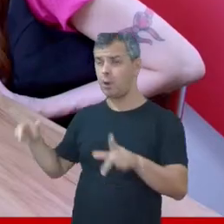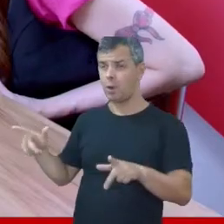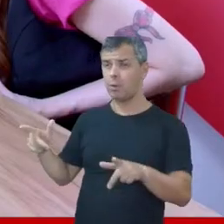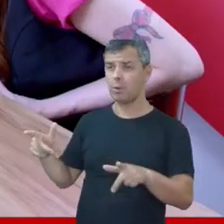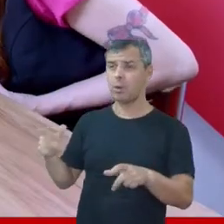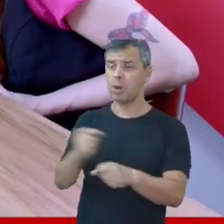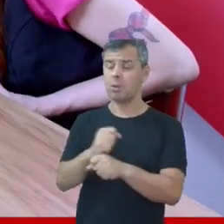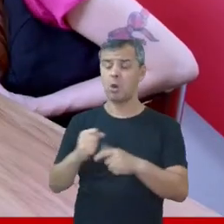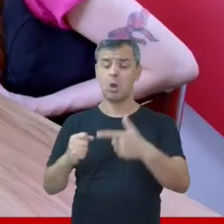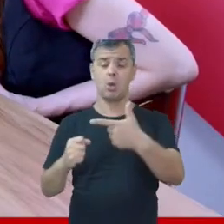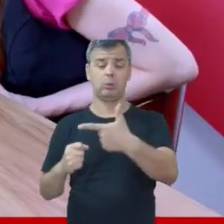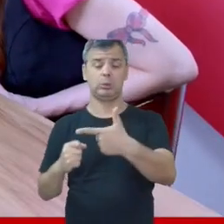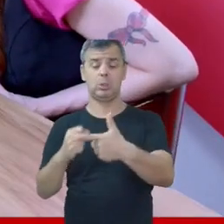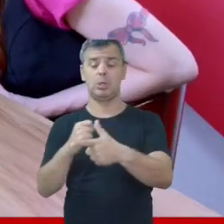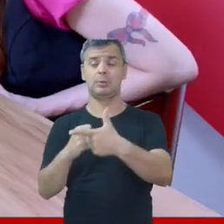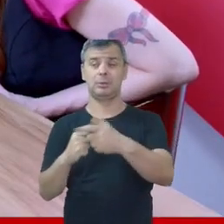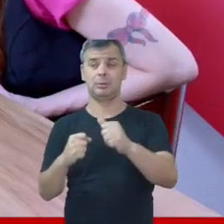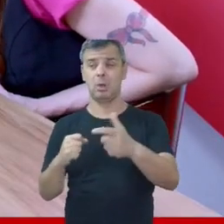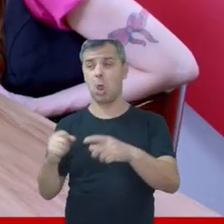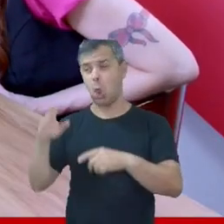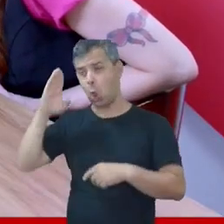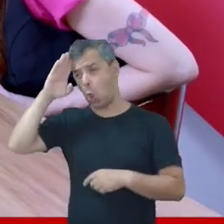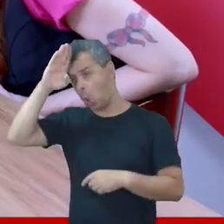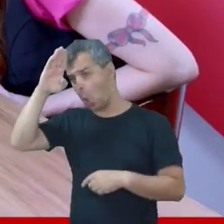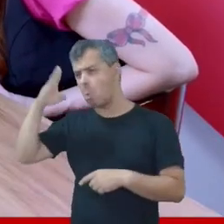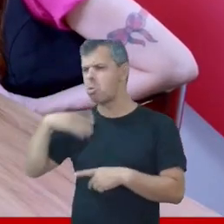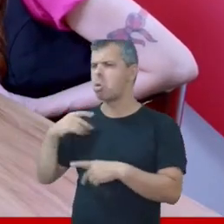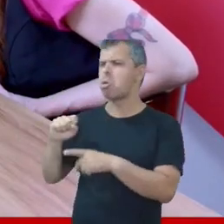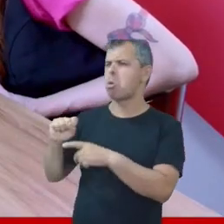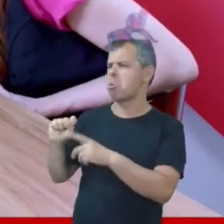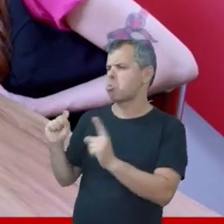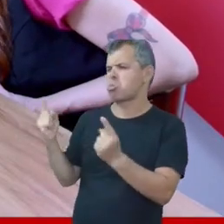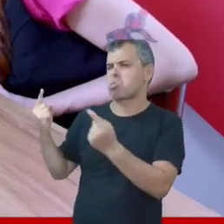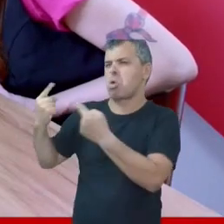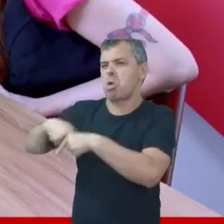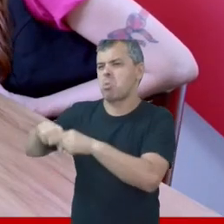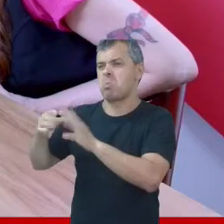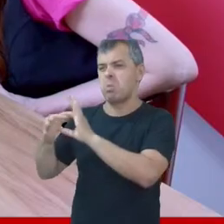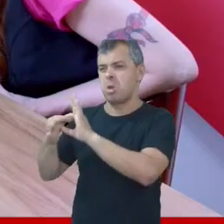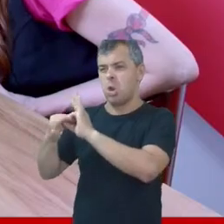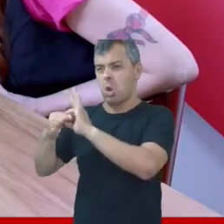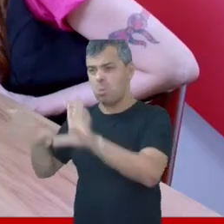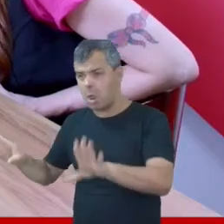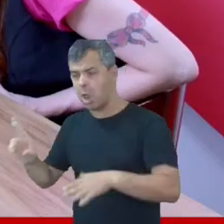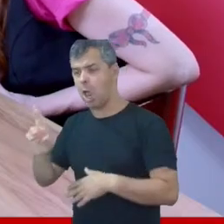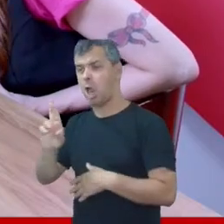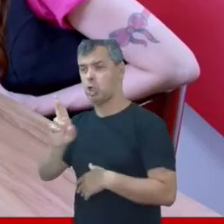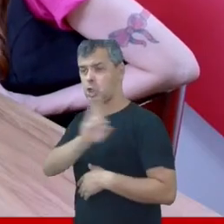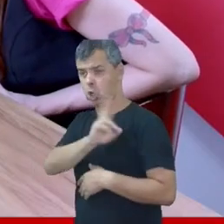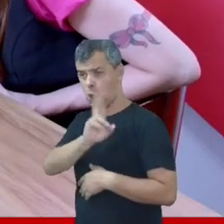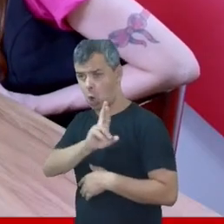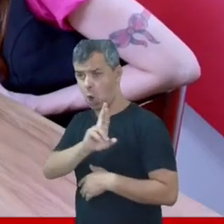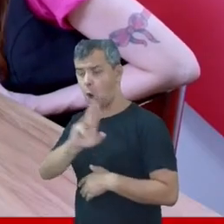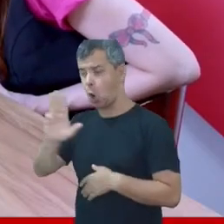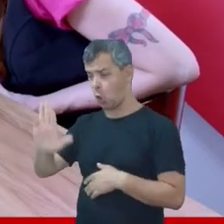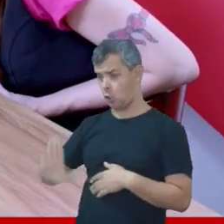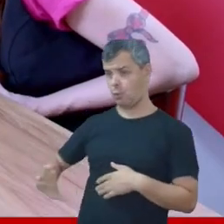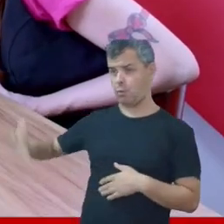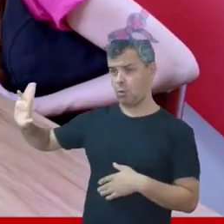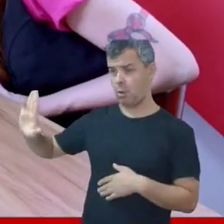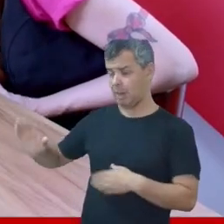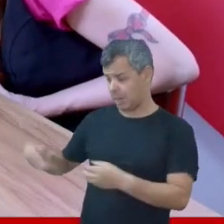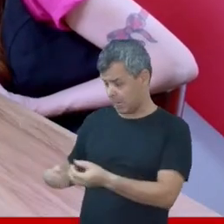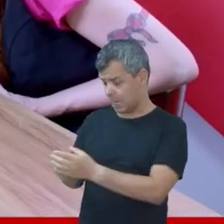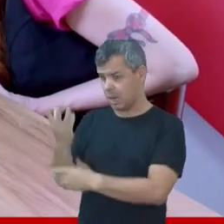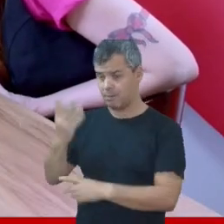para 2023, o bolsonarismo se revoltando contra a liberdade religiosa que o governo Lula proporciona. Com